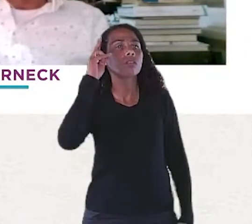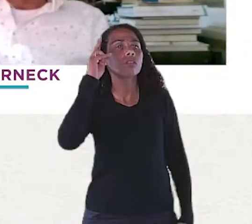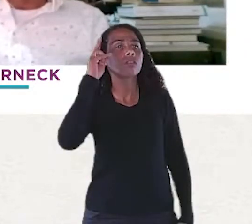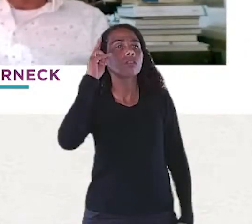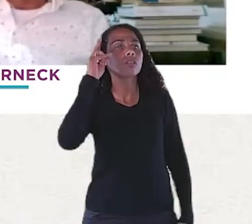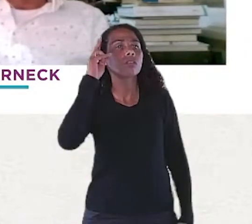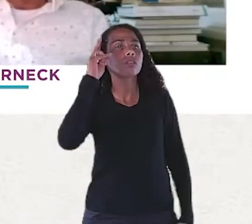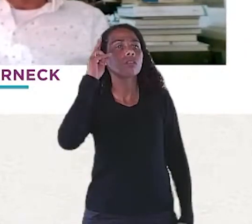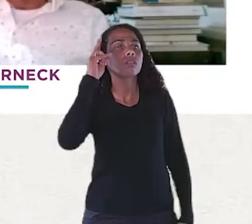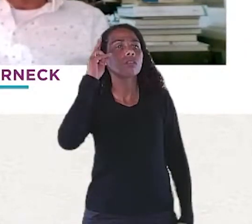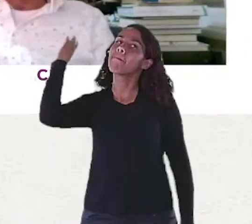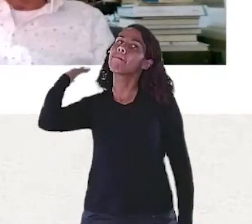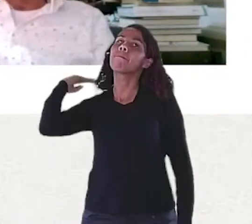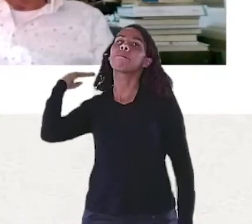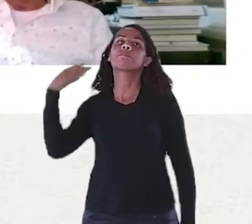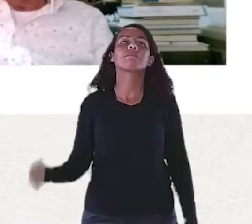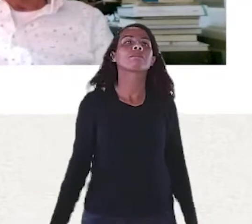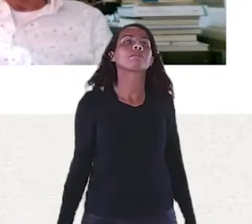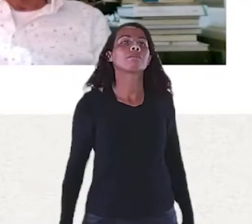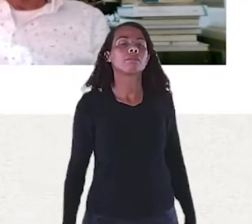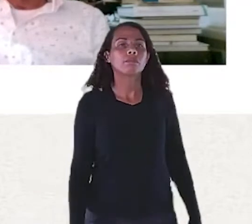Enfim, e sempre uma possibilidade